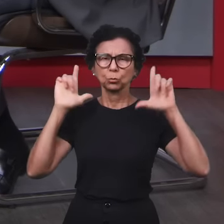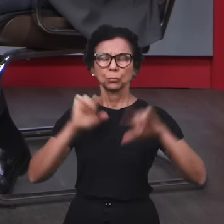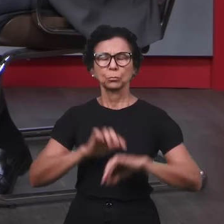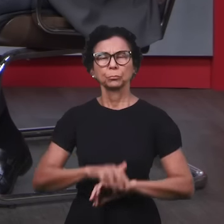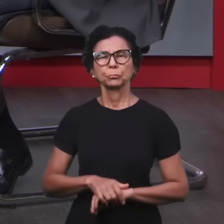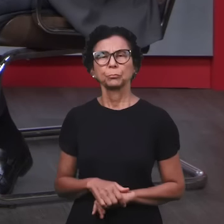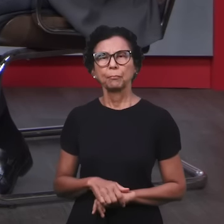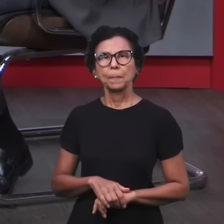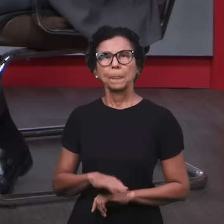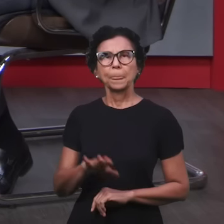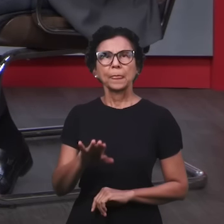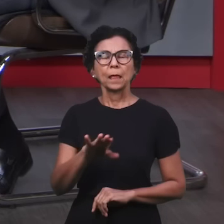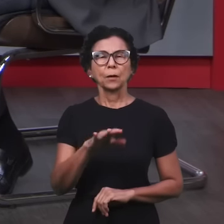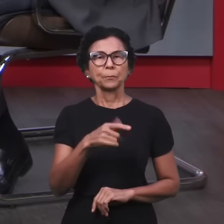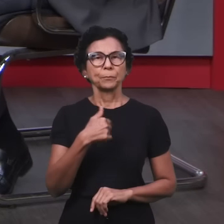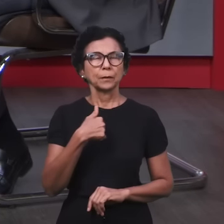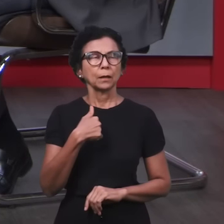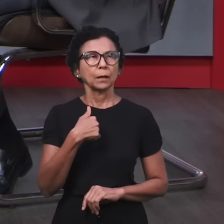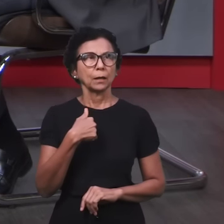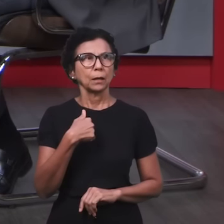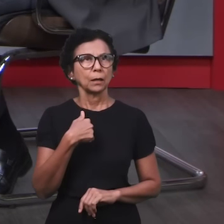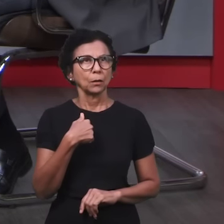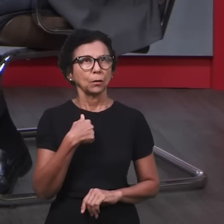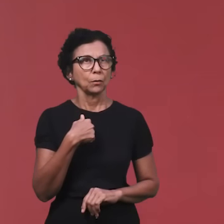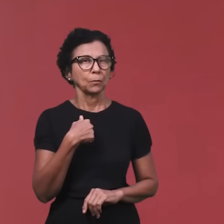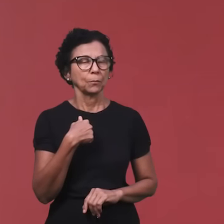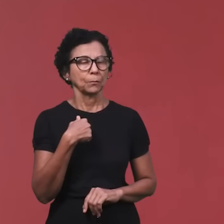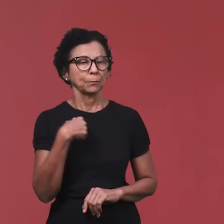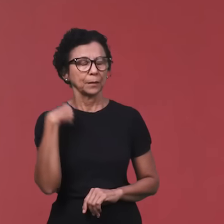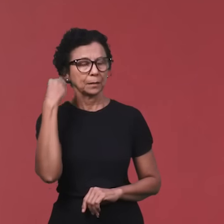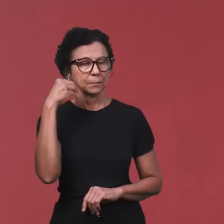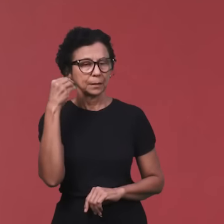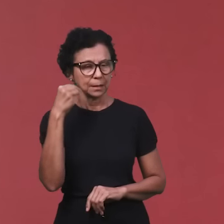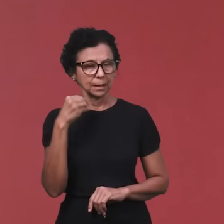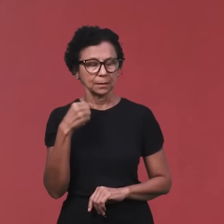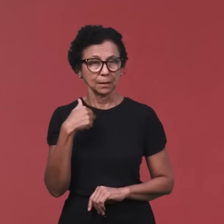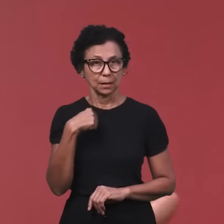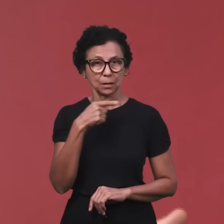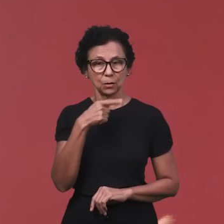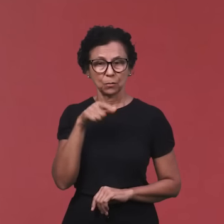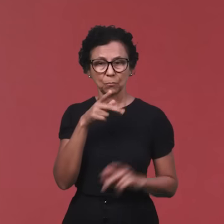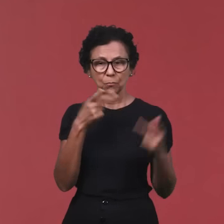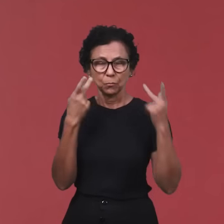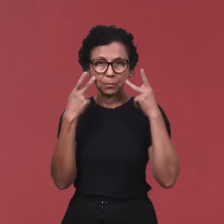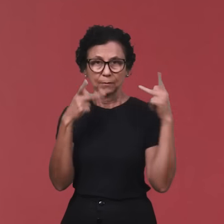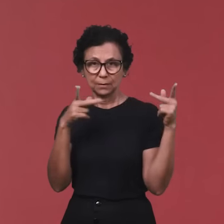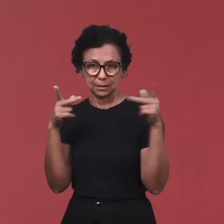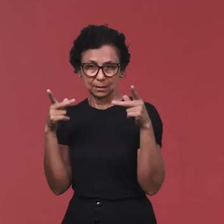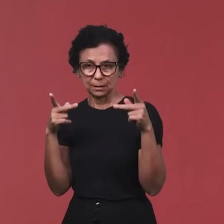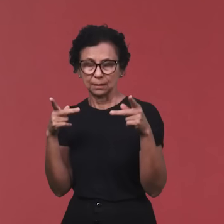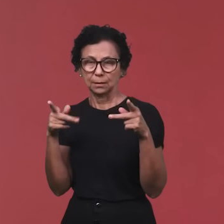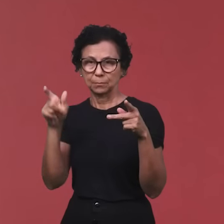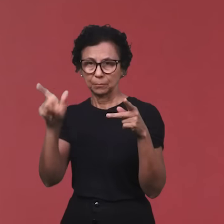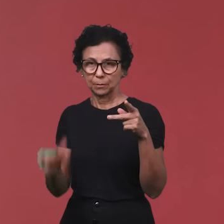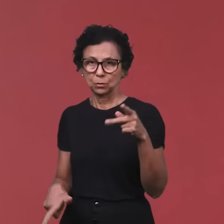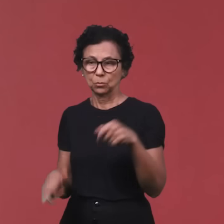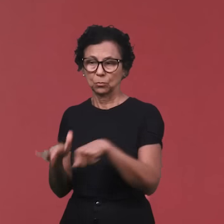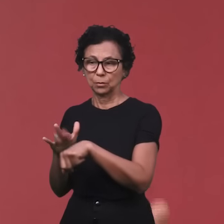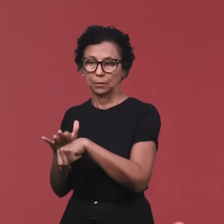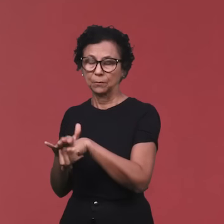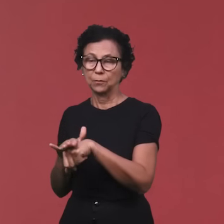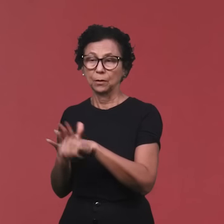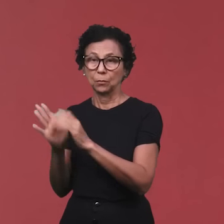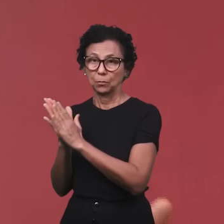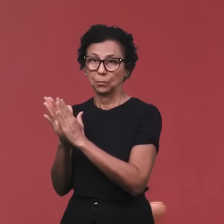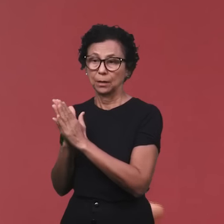vezes é comum. Eu tenho uma experiência que eu participei uma vez, numa visita, que foi para orar para o enfermo. Aí, antes